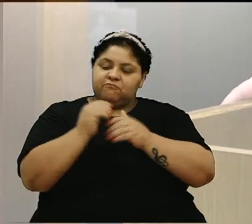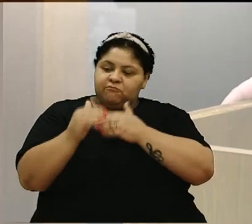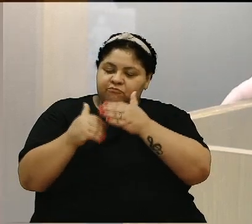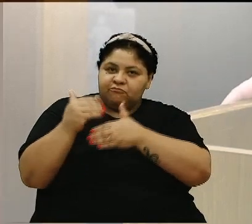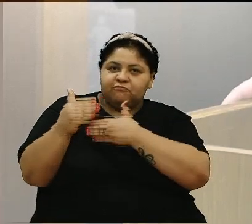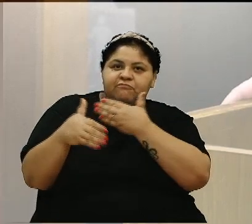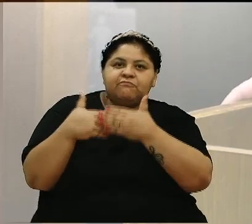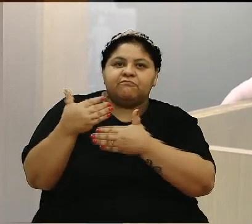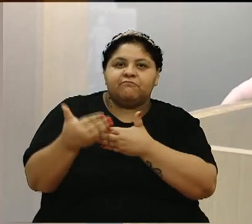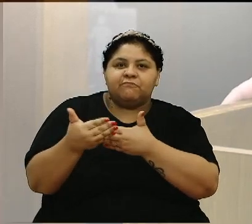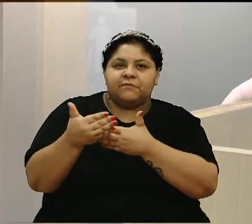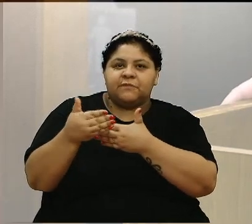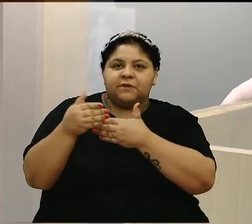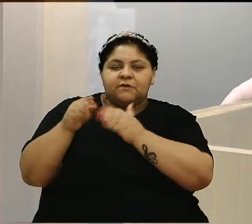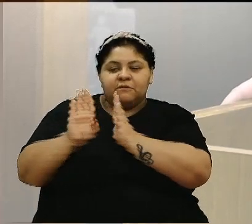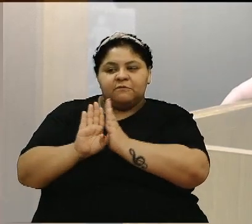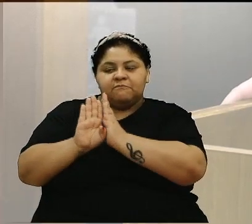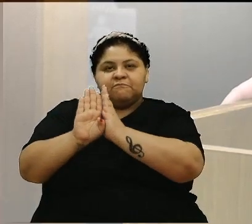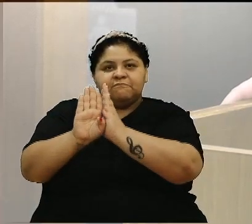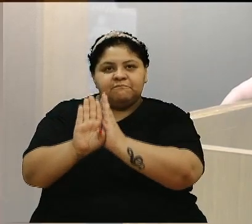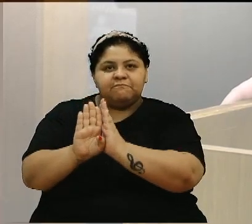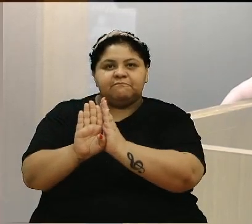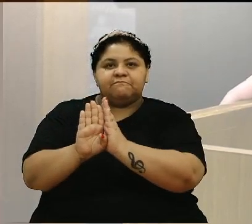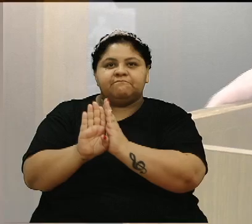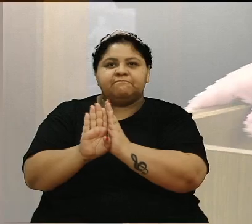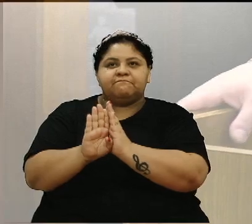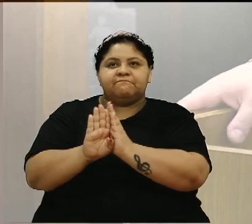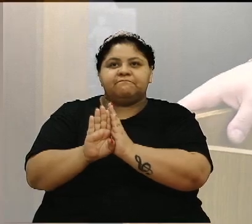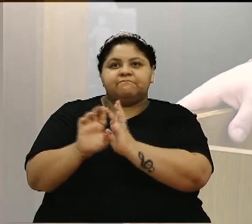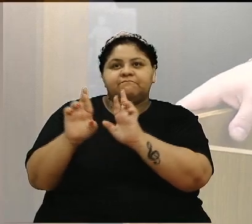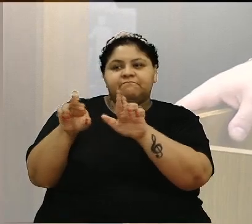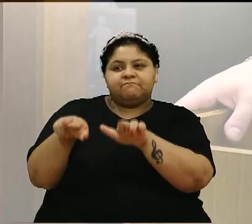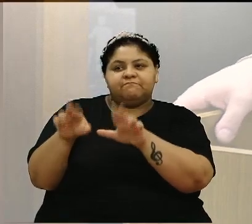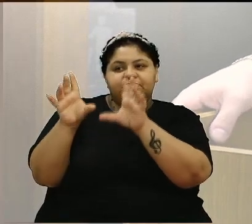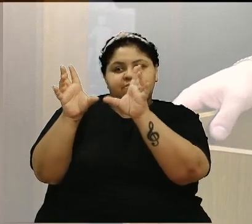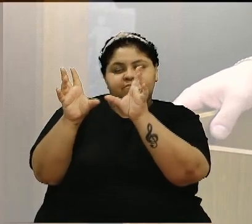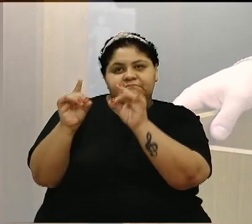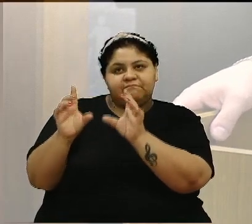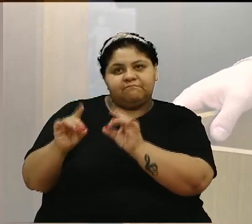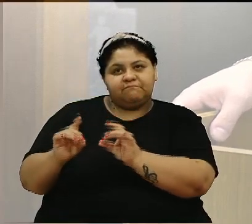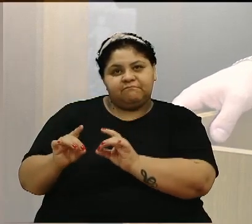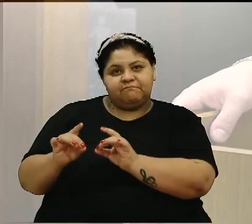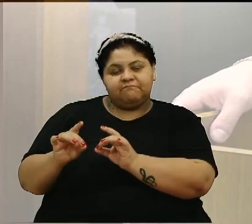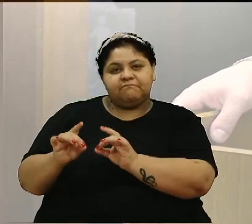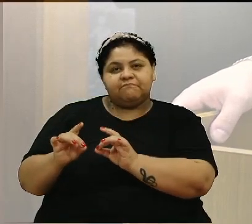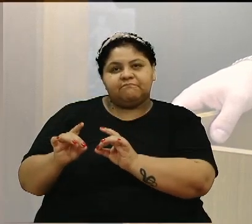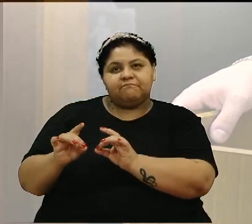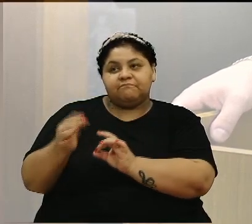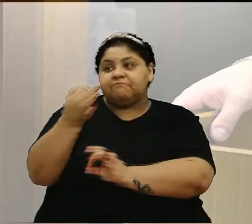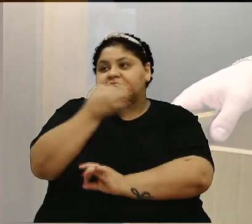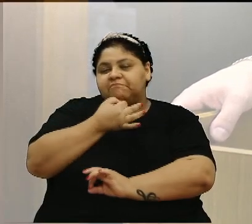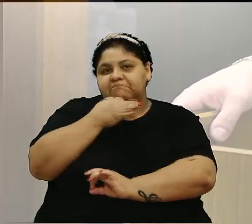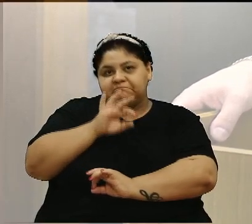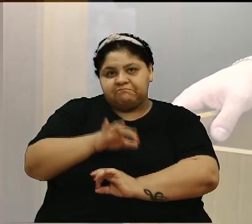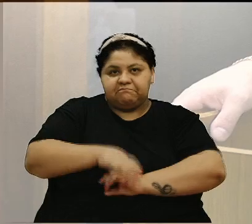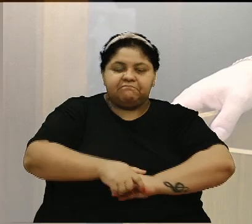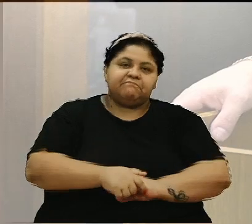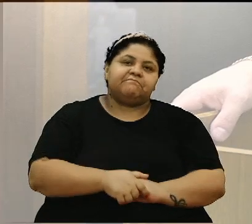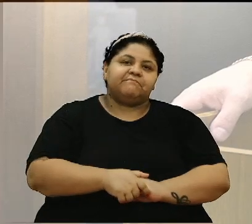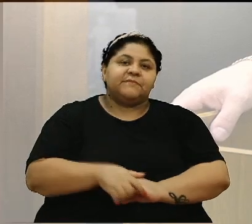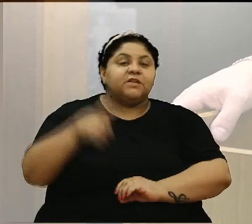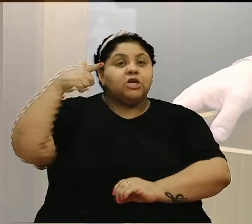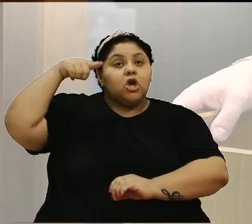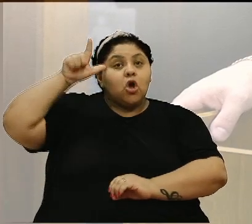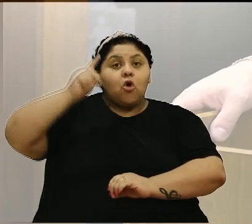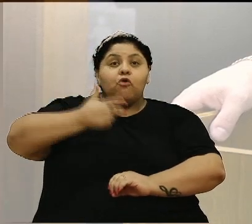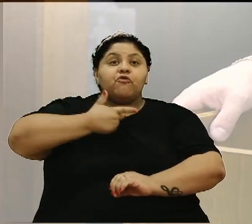avanços e benefícios para a nossa região, em especial Caxias do Sul. Ontem